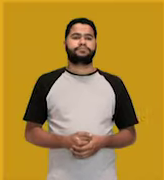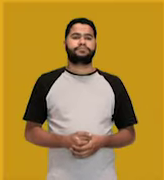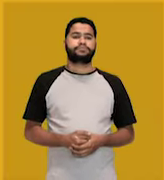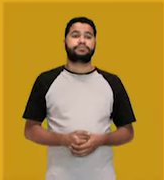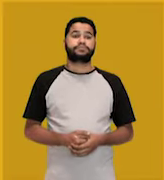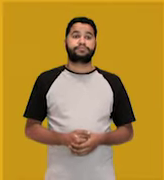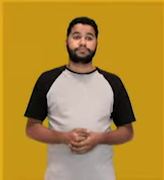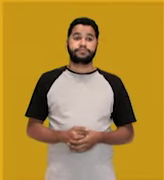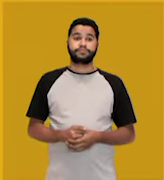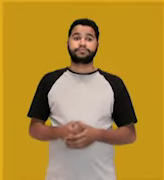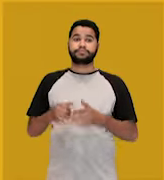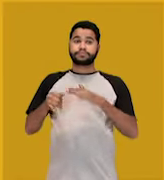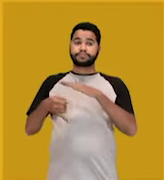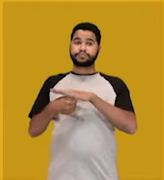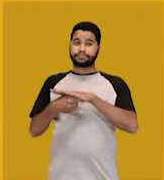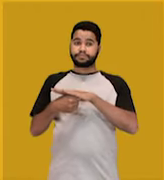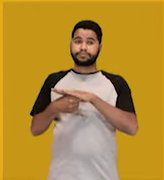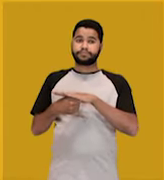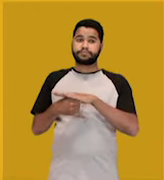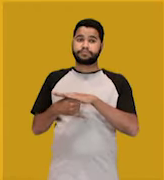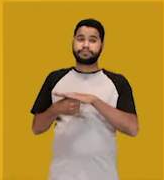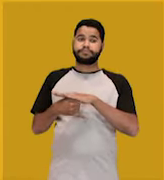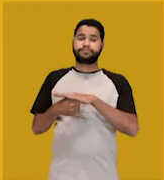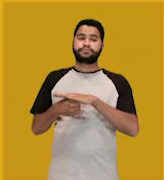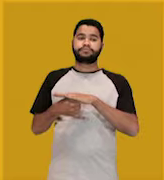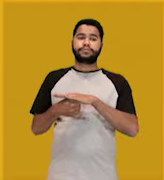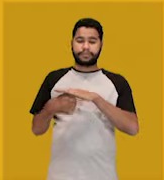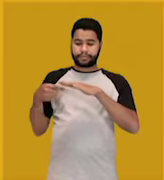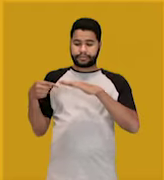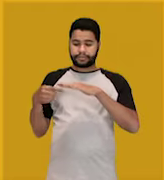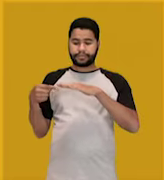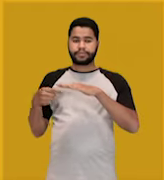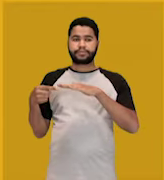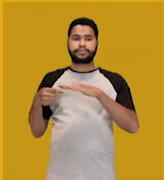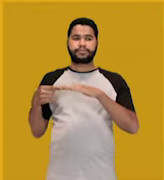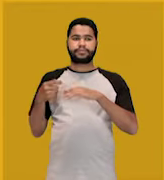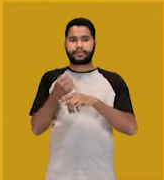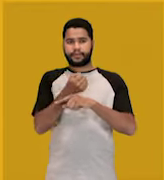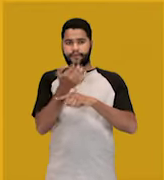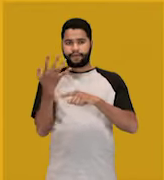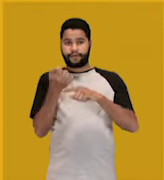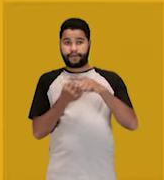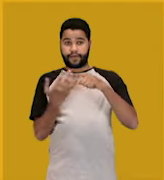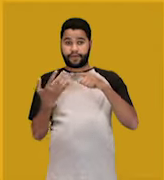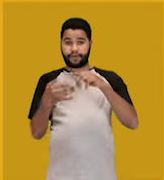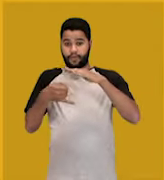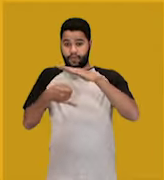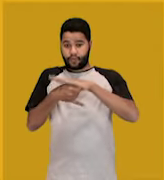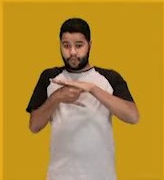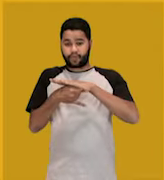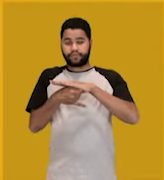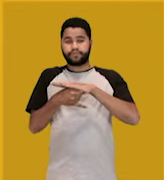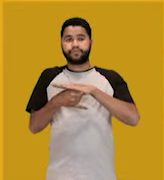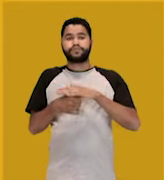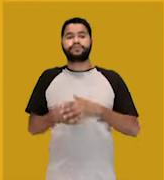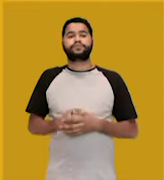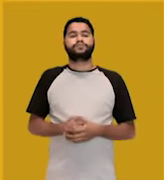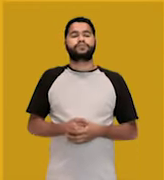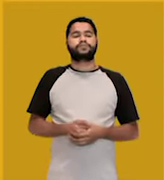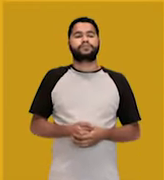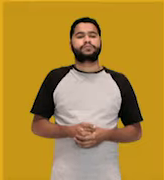Quando o denominador da fração, tá? Quando o denominador, essa parte de baixo aqui